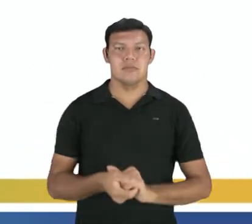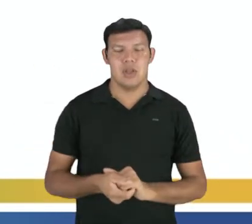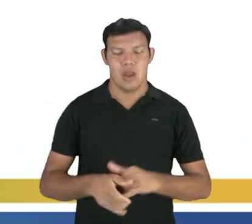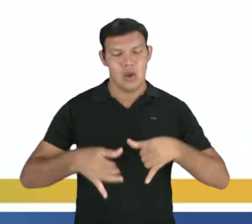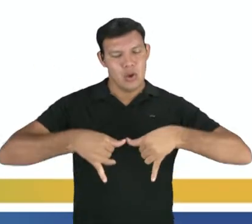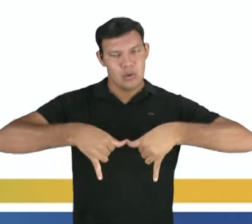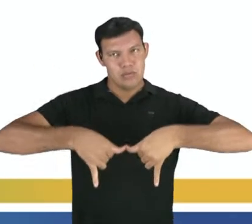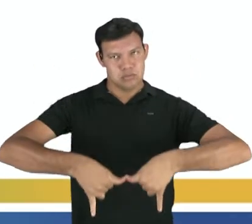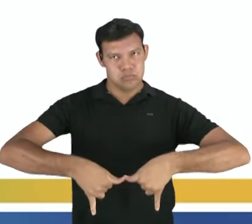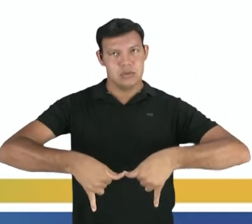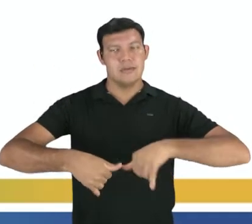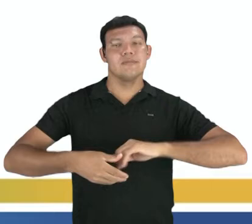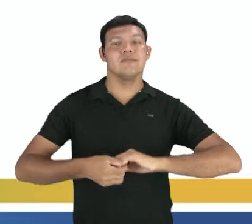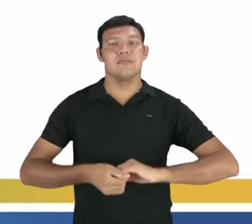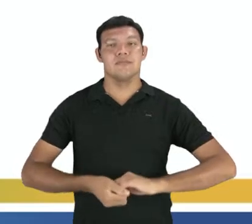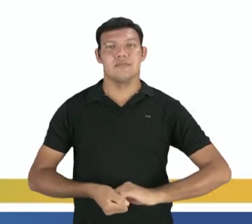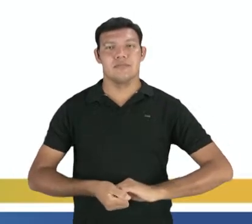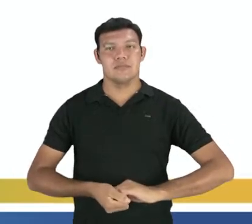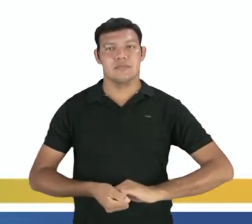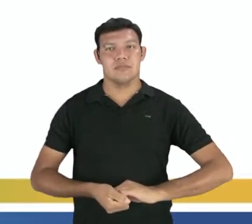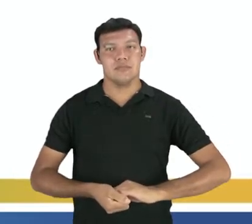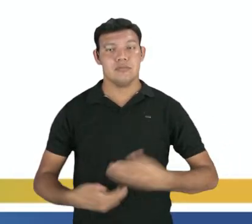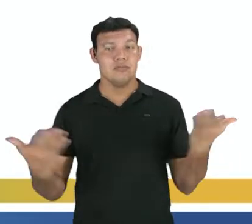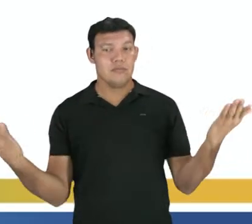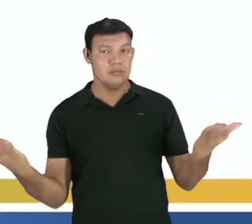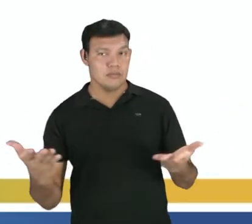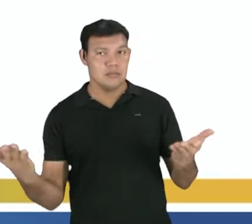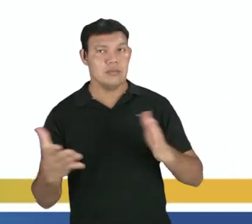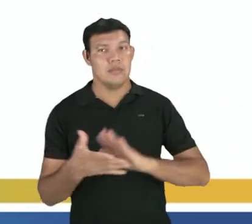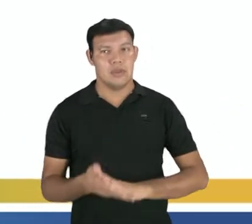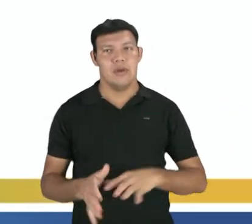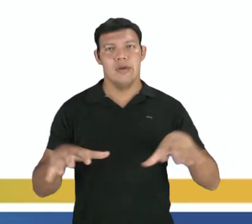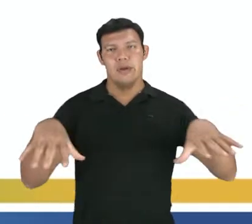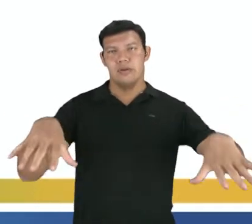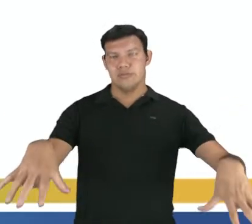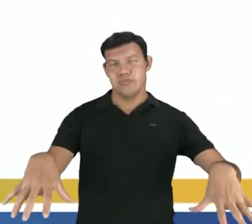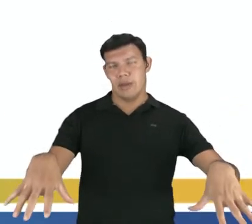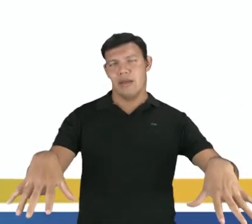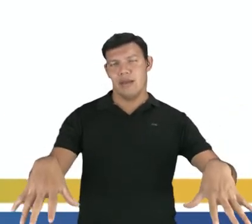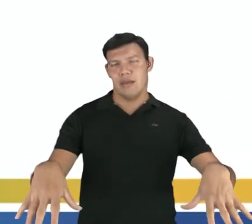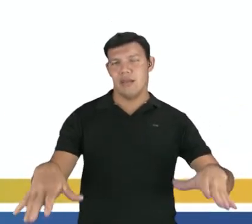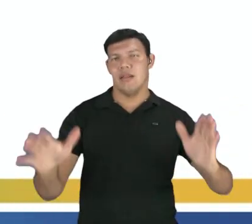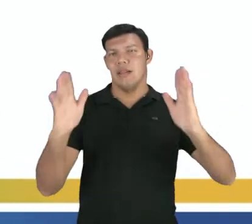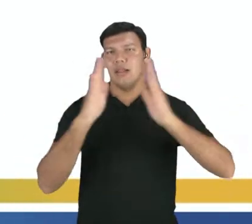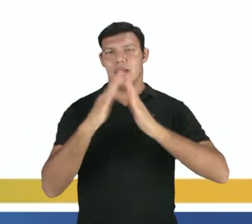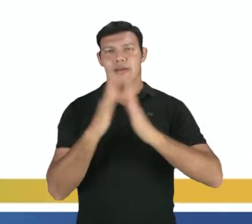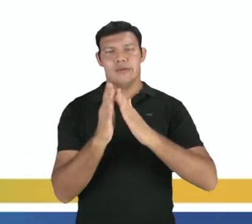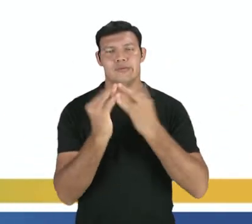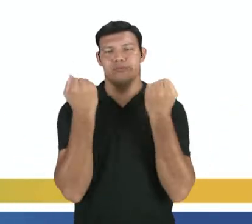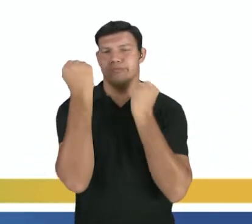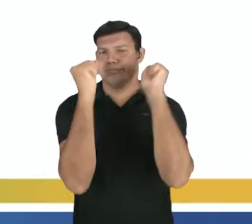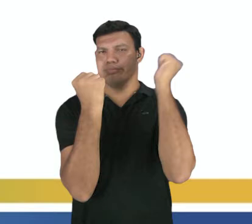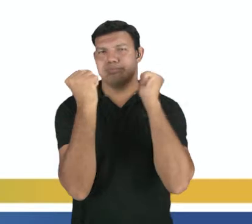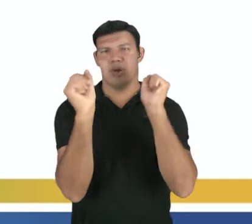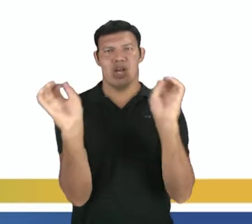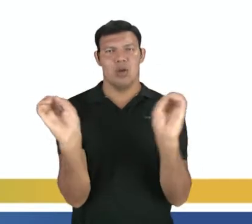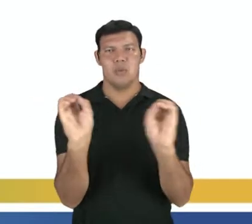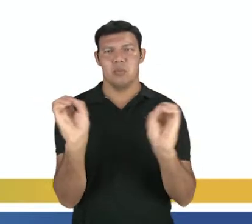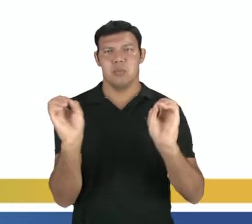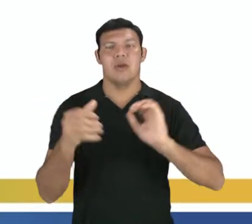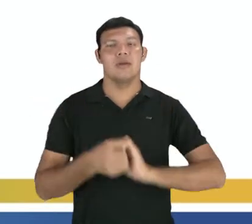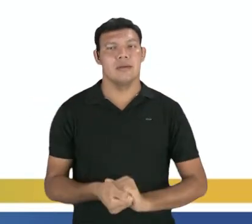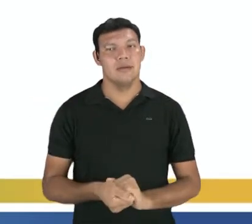fixação naquele lugar, né? Hoje em dia a gente fala de sedentário, é alguém que fica em casa, que não faz exercício, né, que está parado,